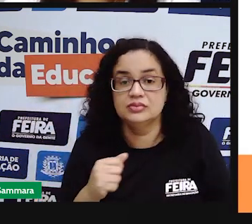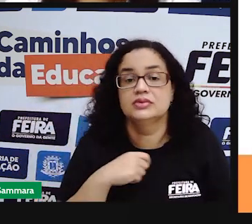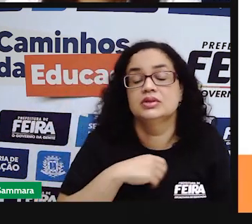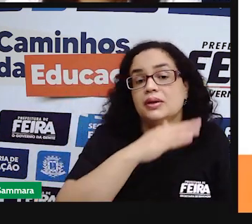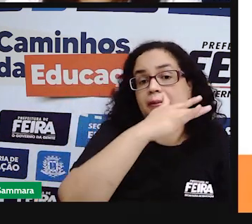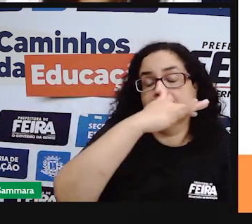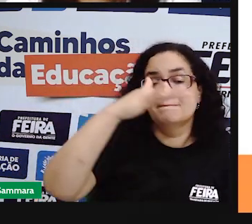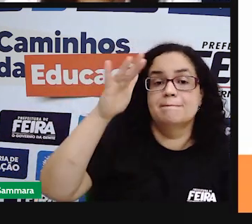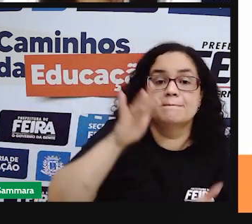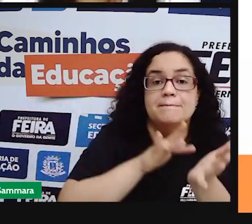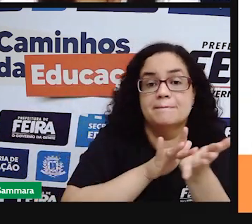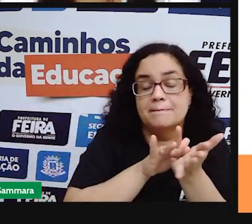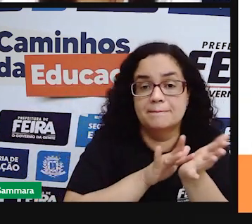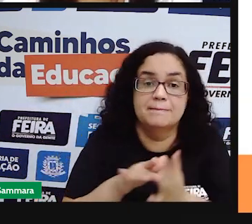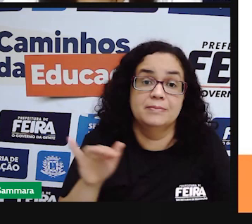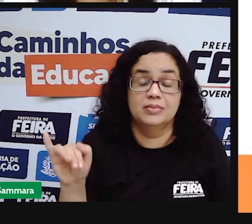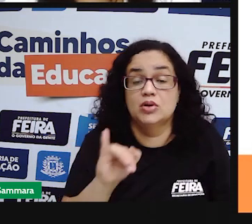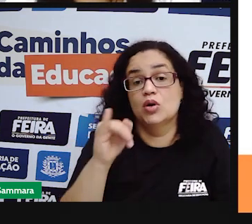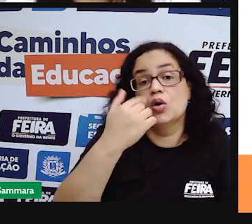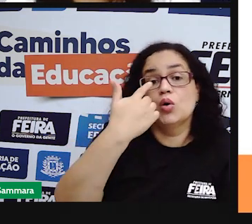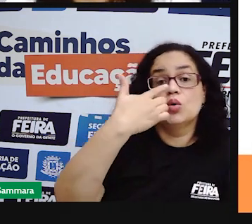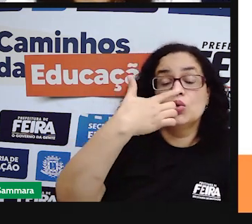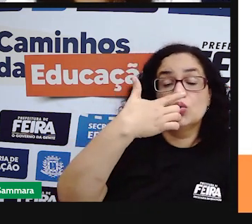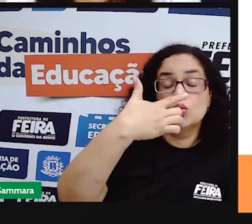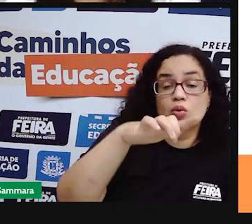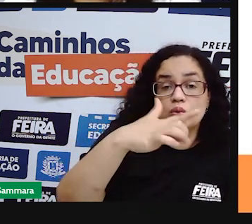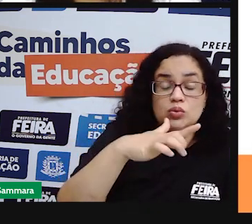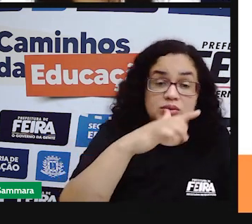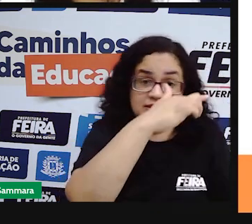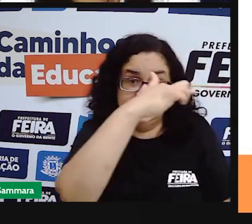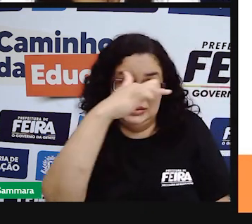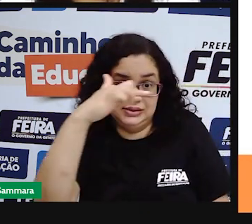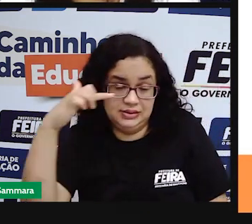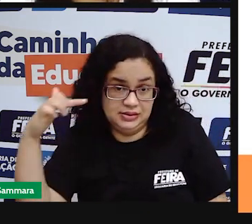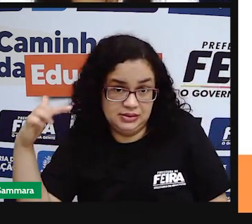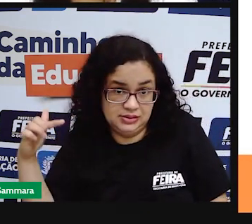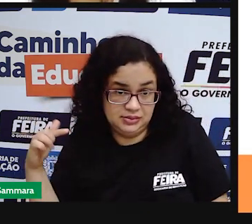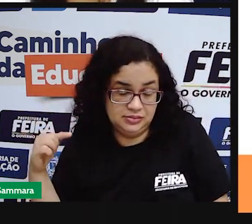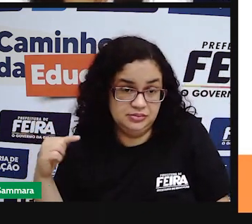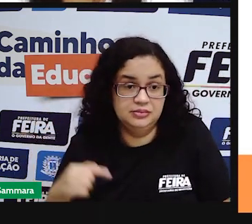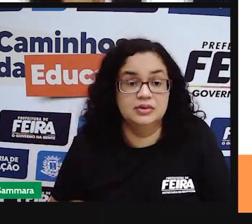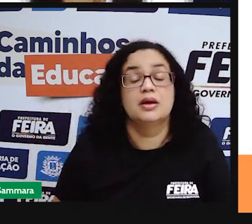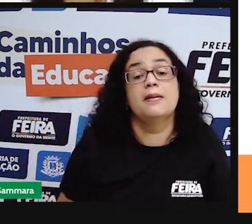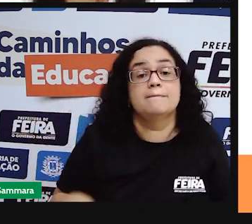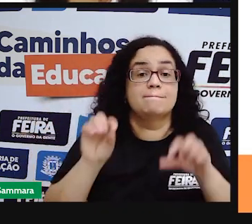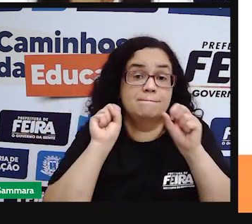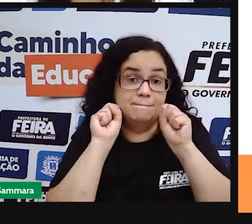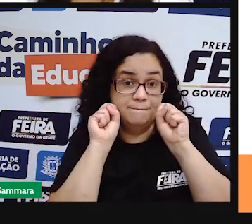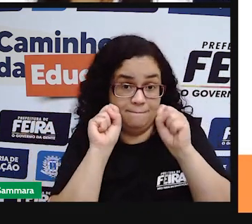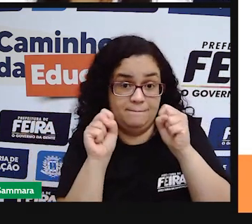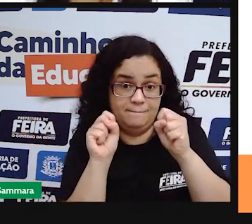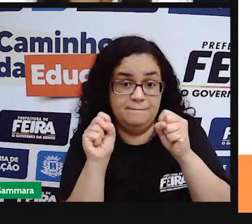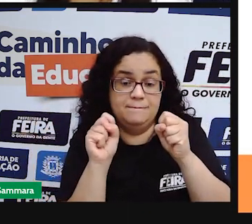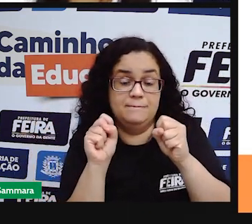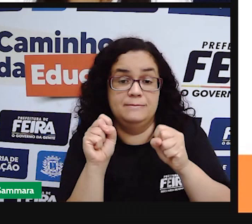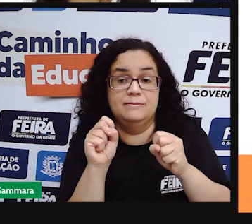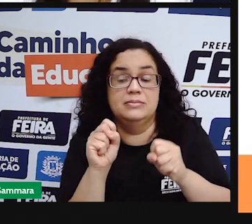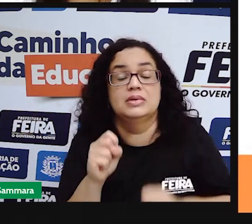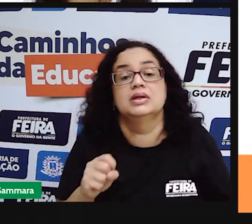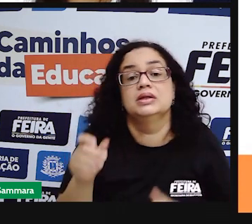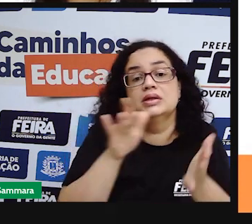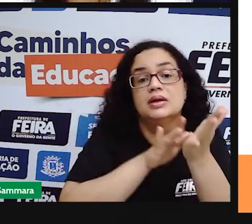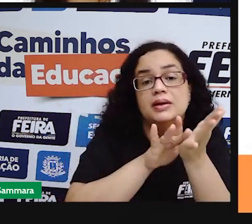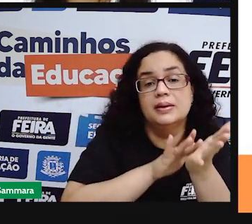imaginárias principais, outras linhas são traçadas, e aí é possível, através dessas linhas